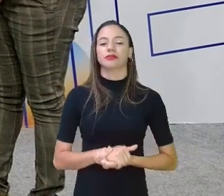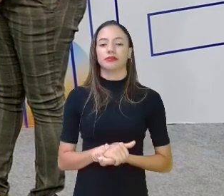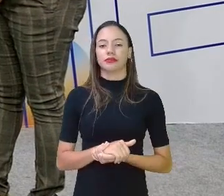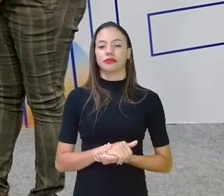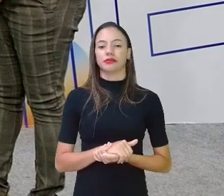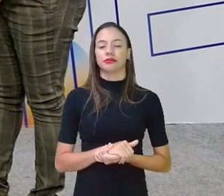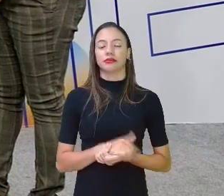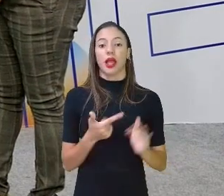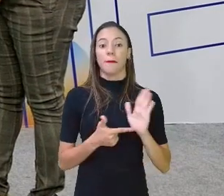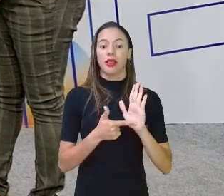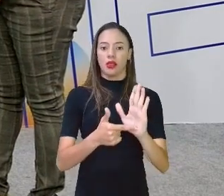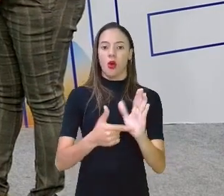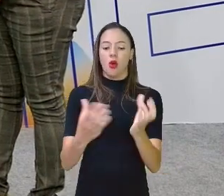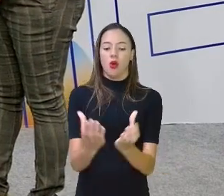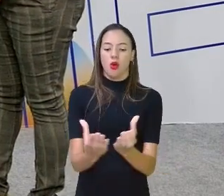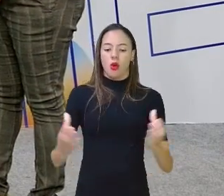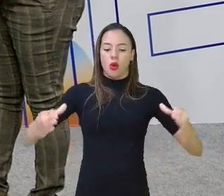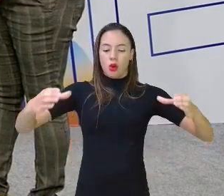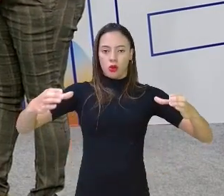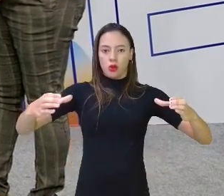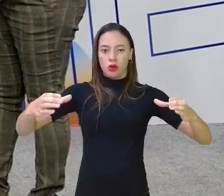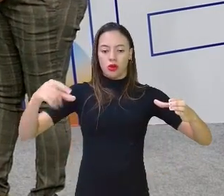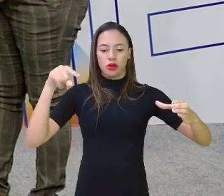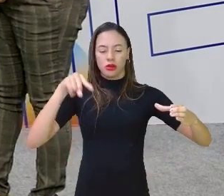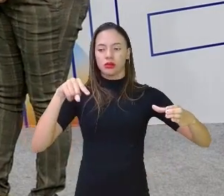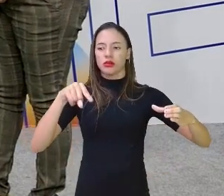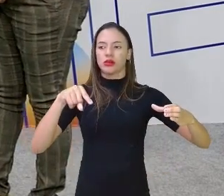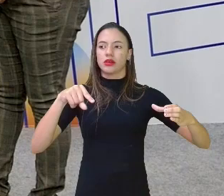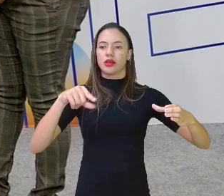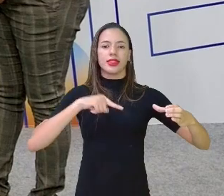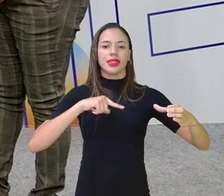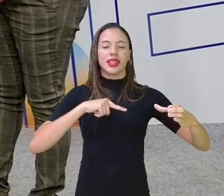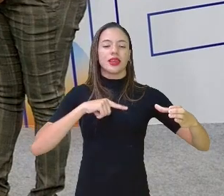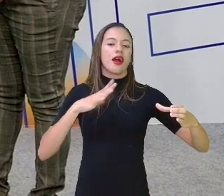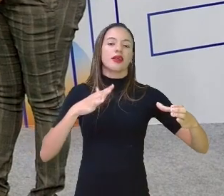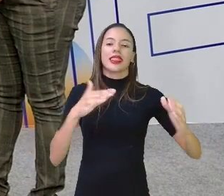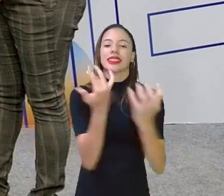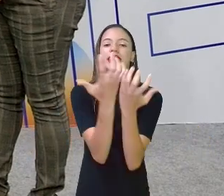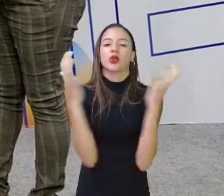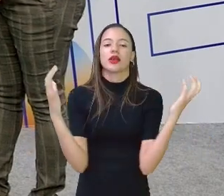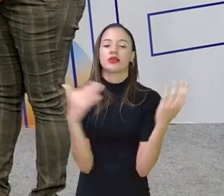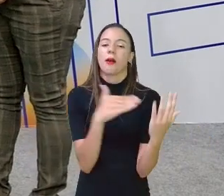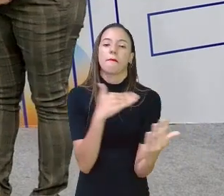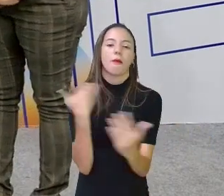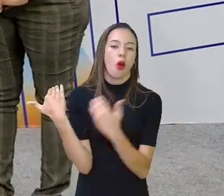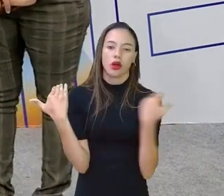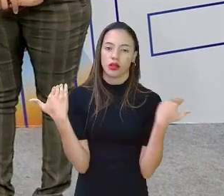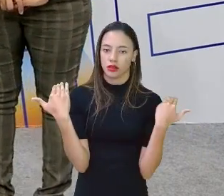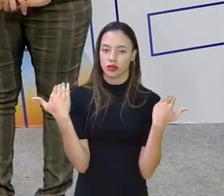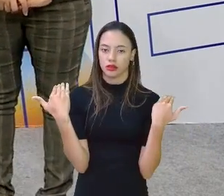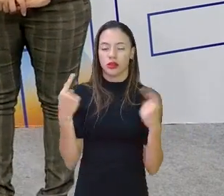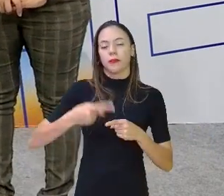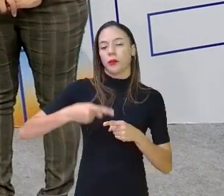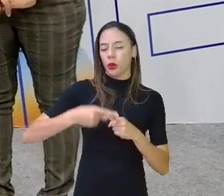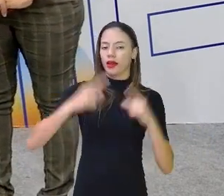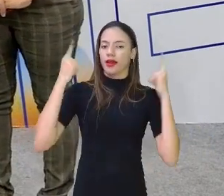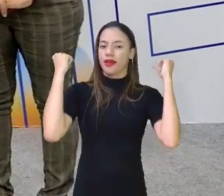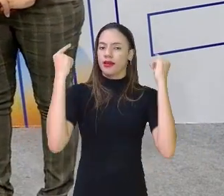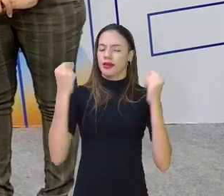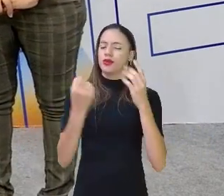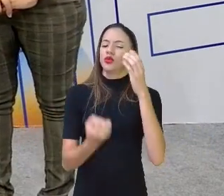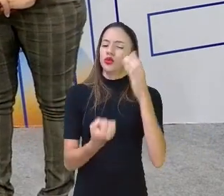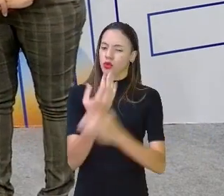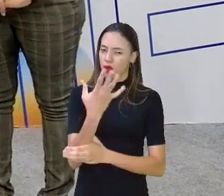uma cesta com uma natureza morta, porque os gregos